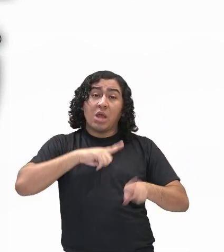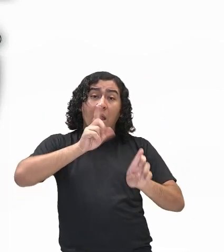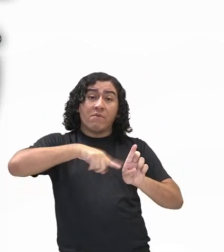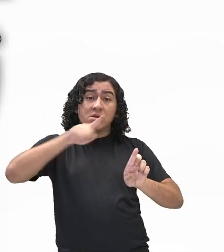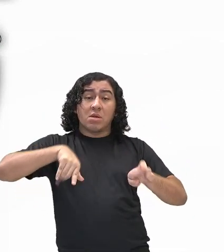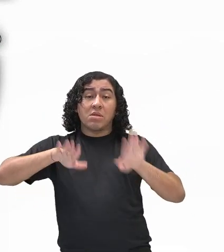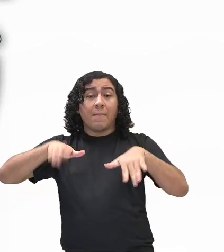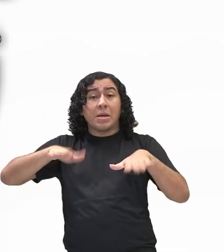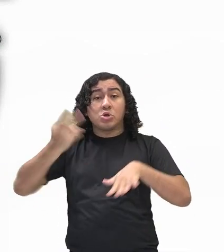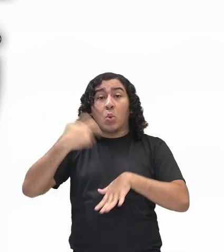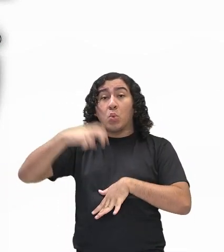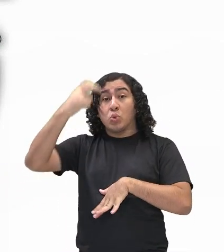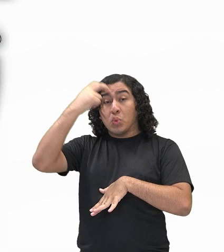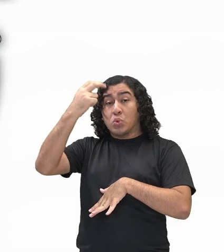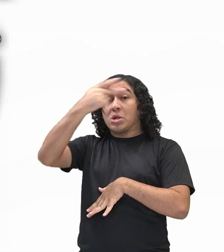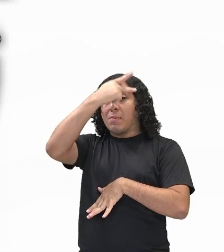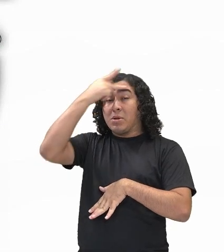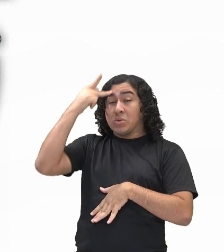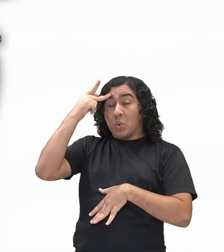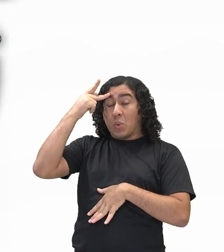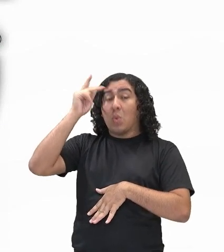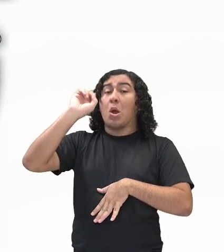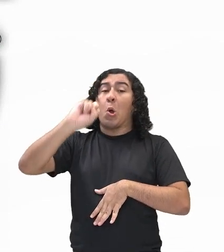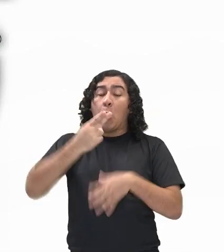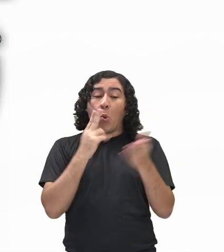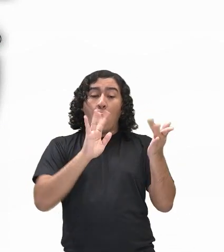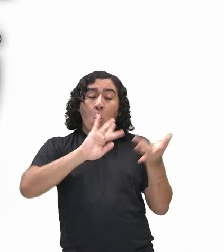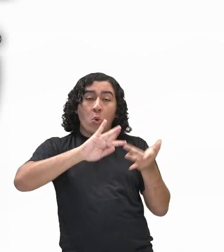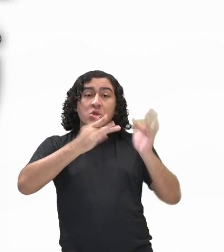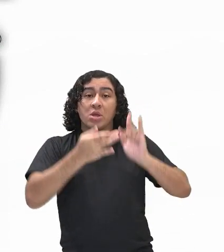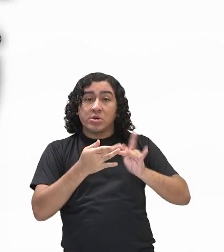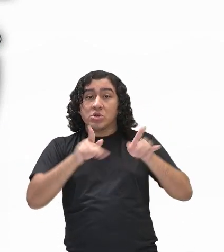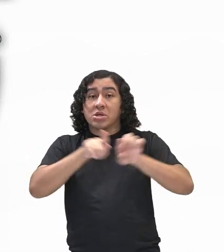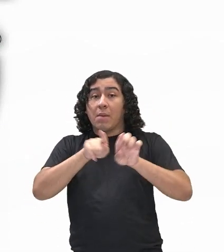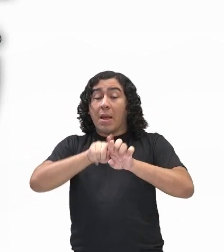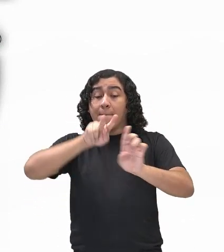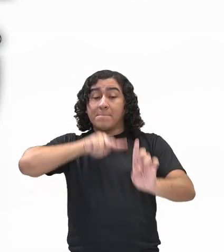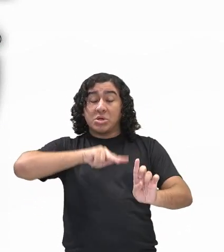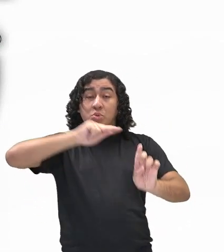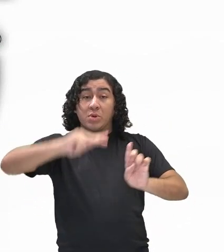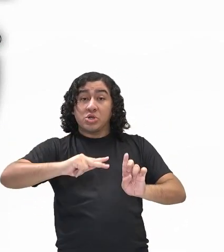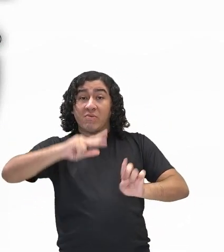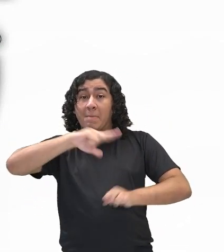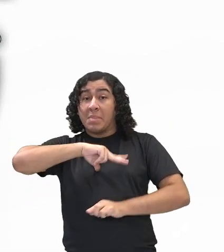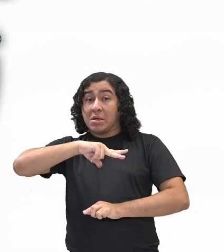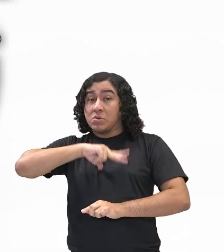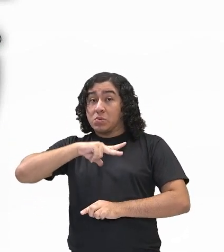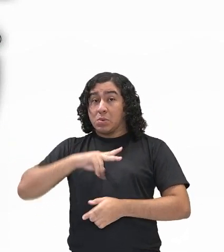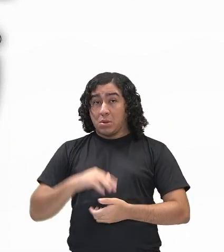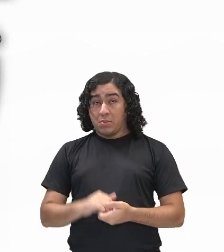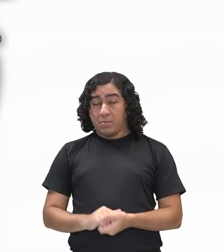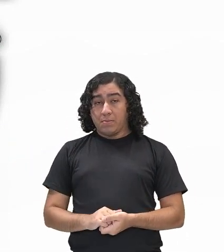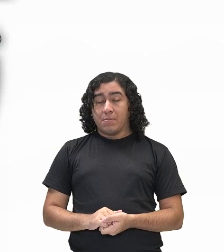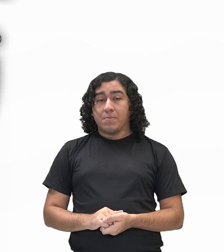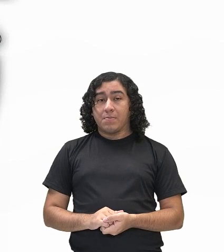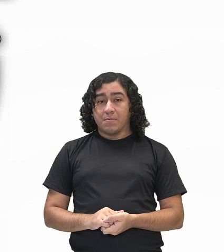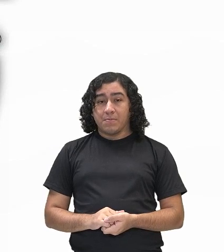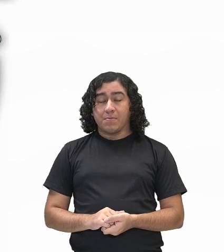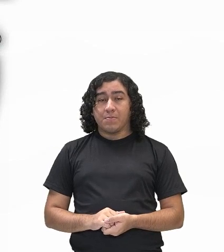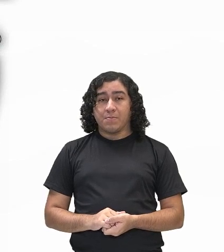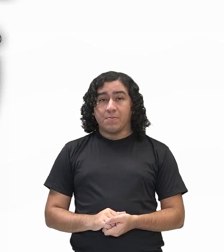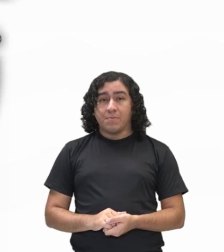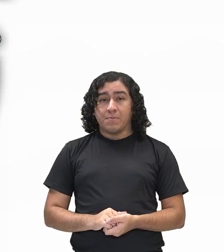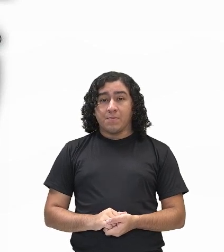com a cultura, o contexto e a perspectiva pessoal. Então aqui nós estamos falando de juízo